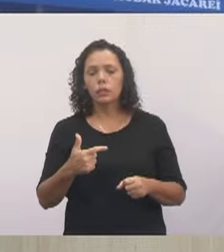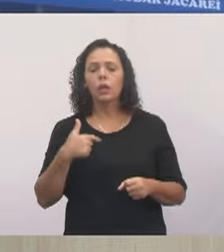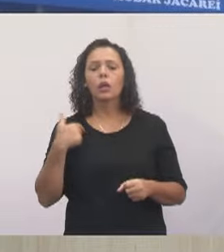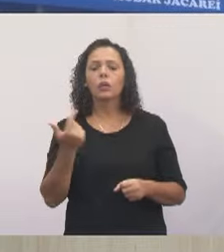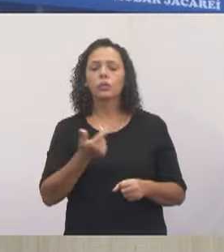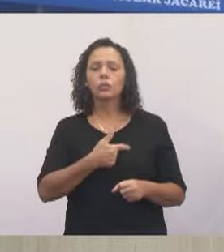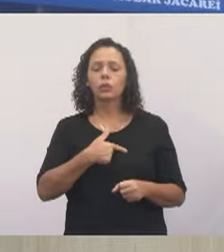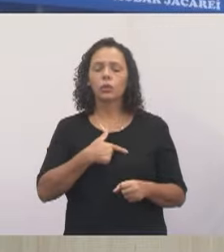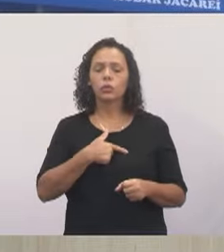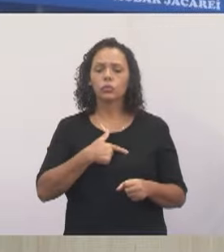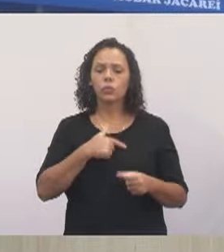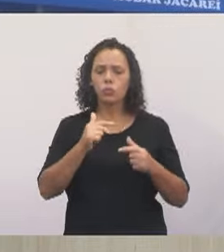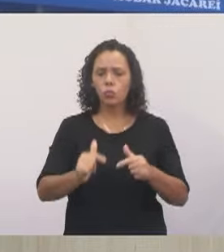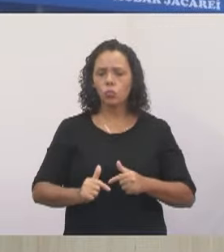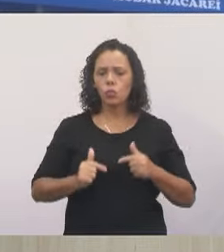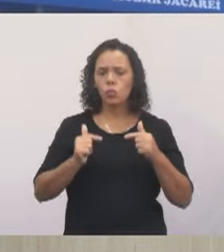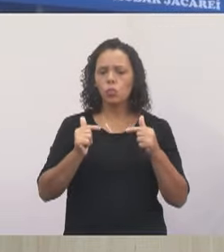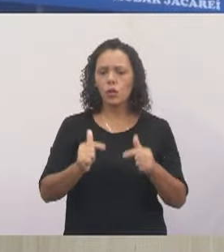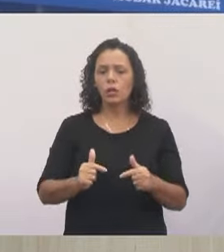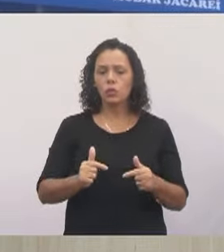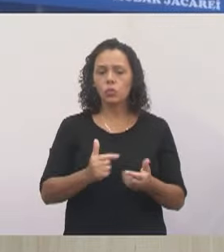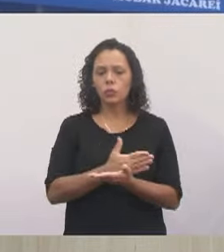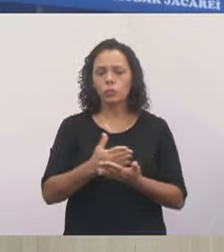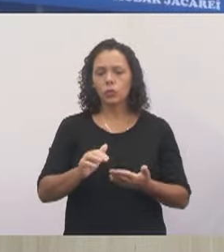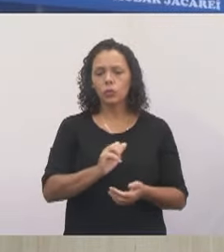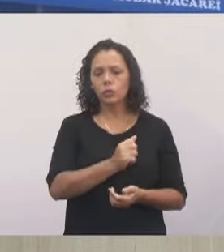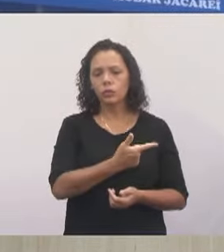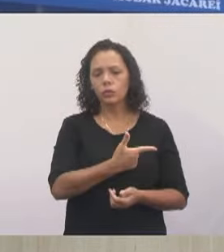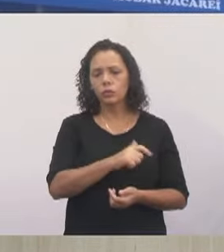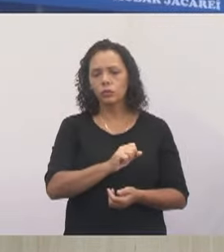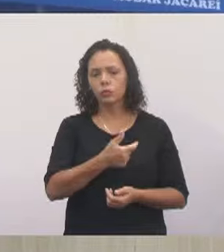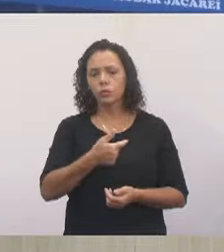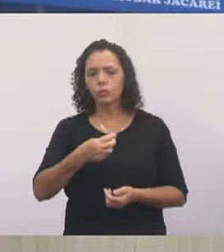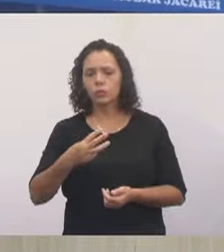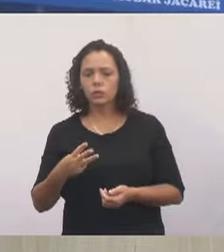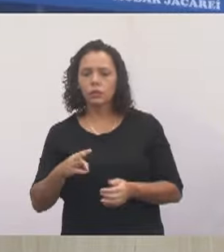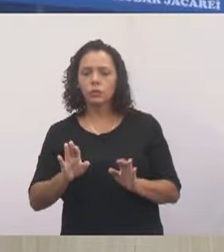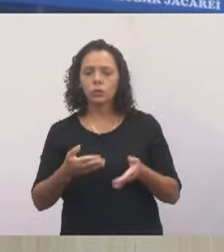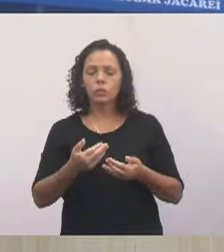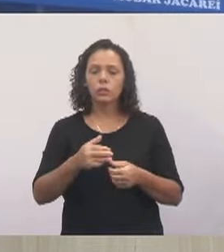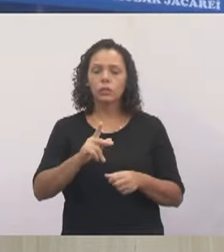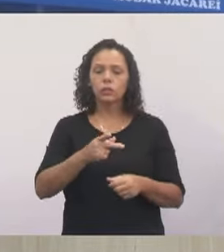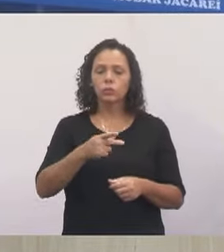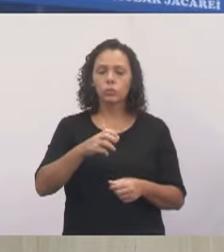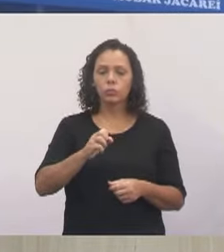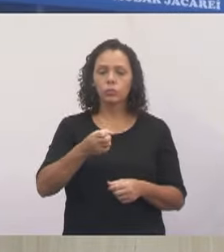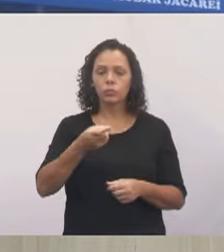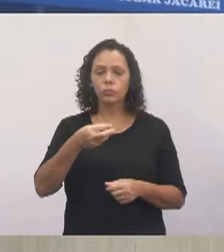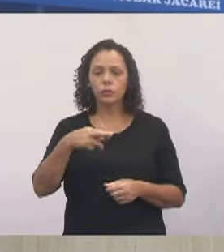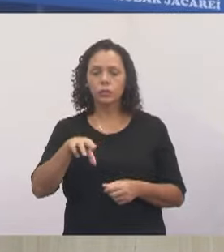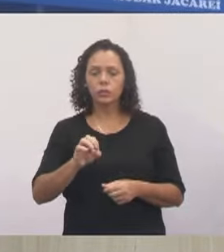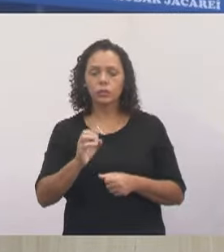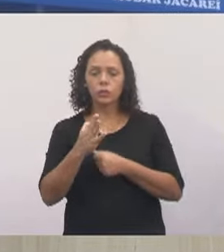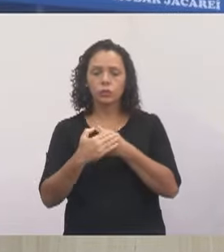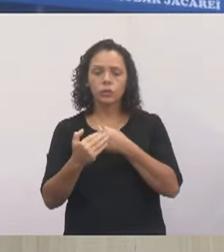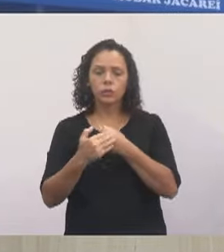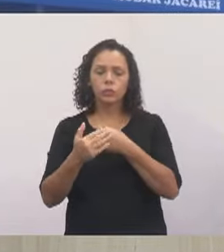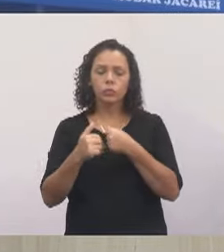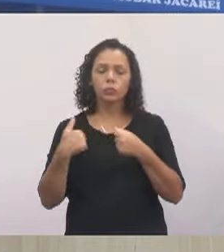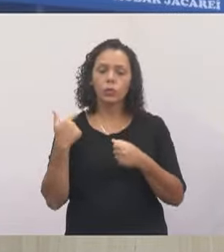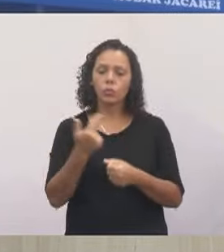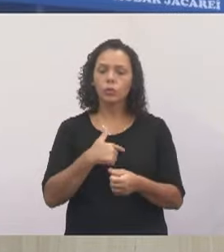nós temos uma luta desde 2013, quando o Pedro me chamou... Pedro me chamou em 2013 para a